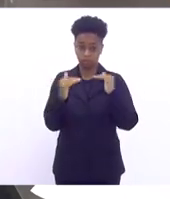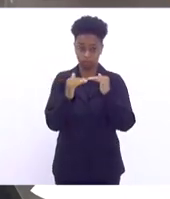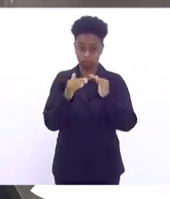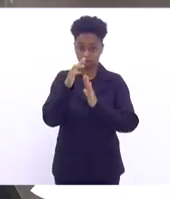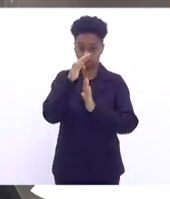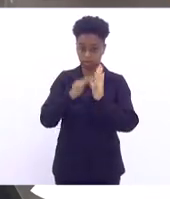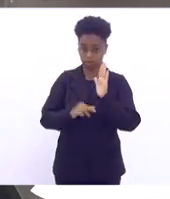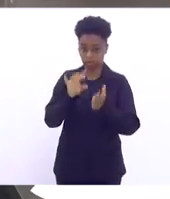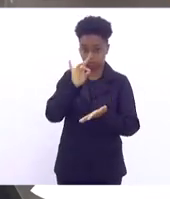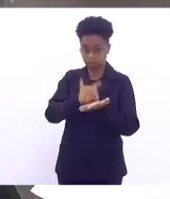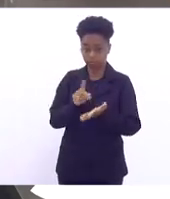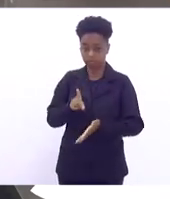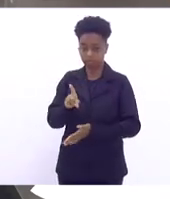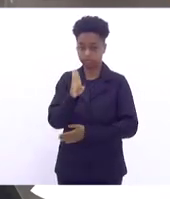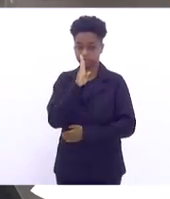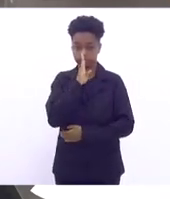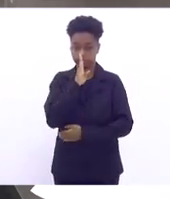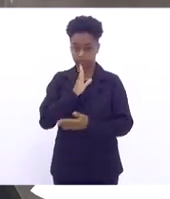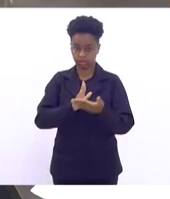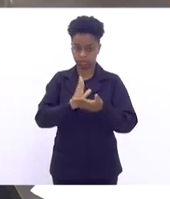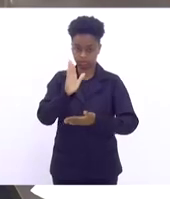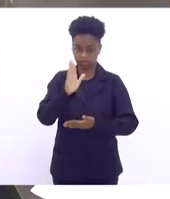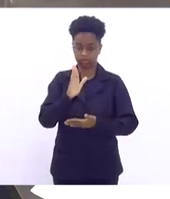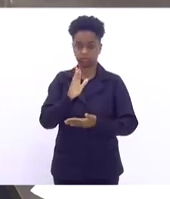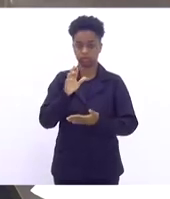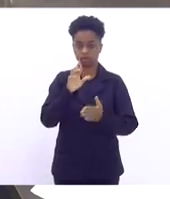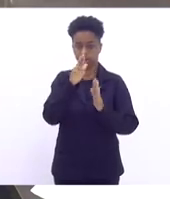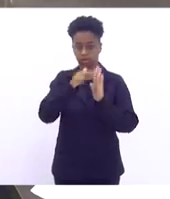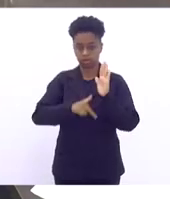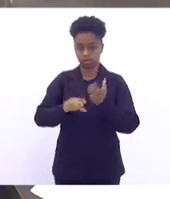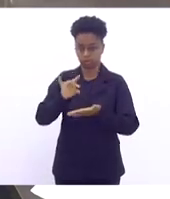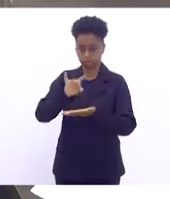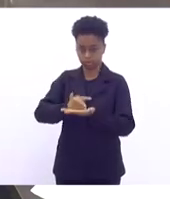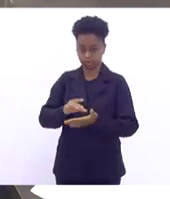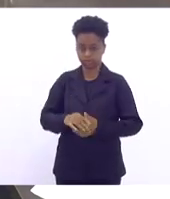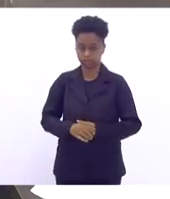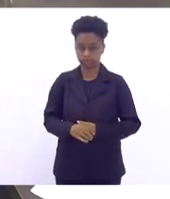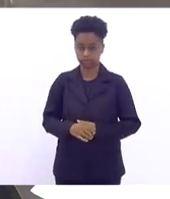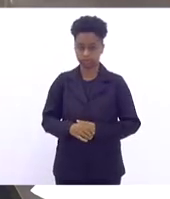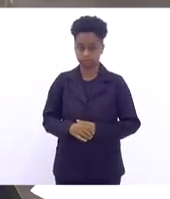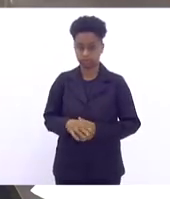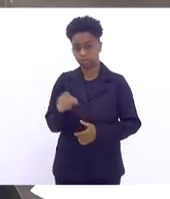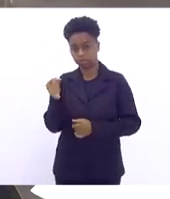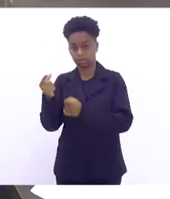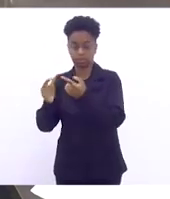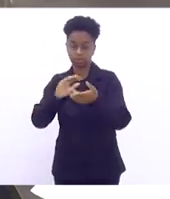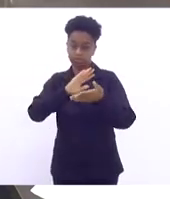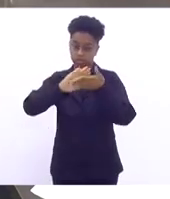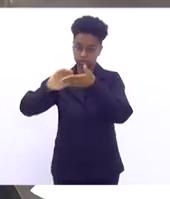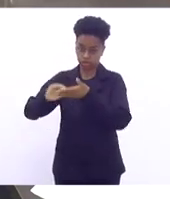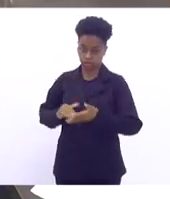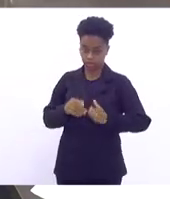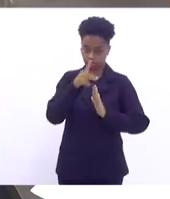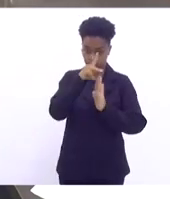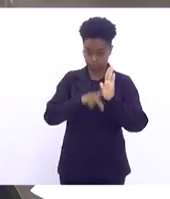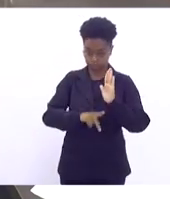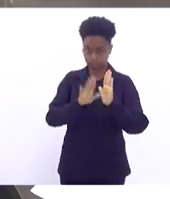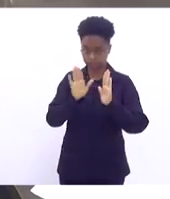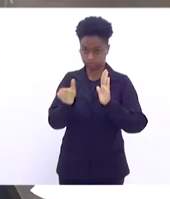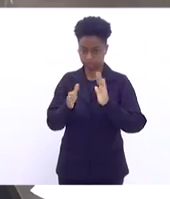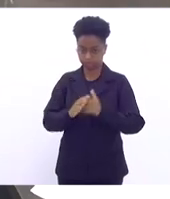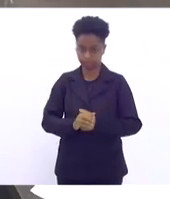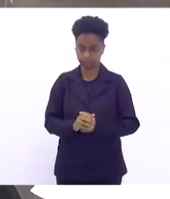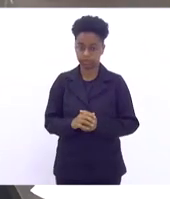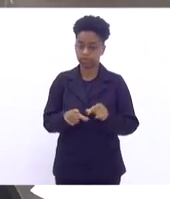relatórios originais permaneçam Como estão aprovados relatórios originais efetuados Os projetos que foram retirados de pauta e